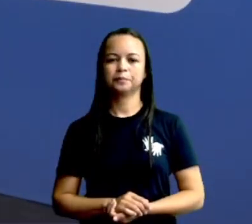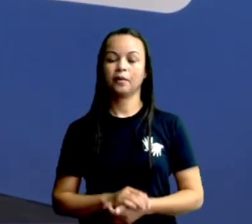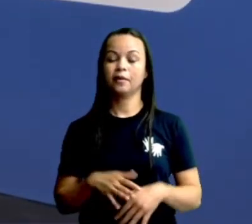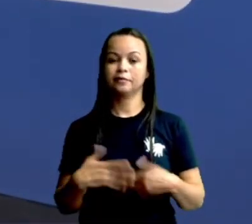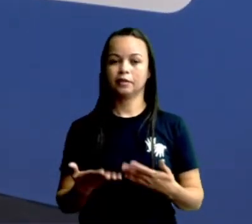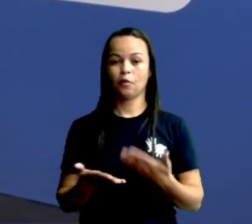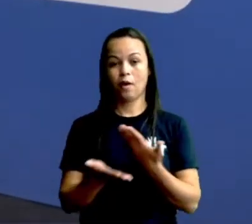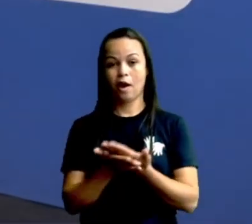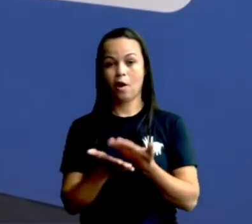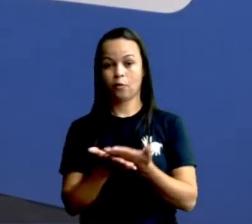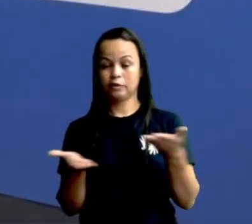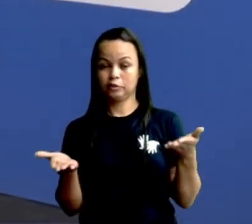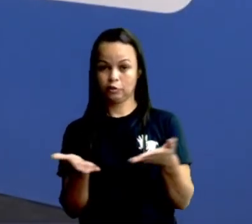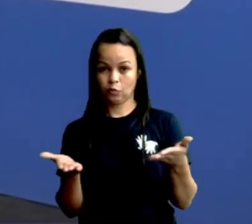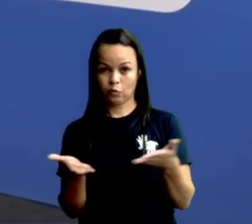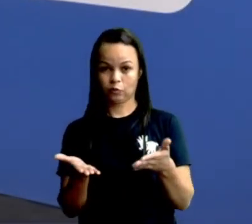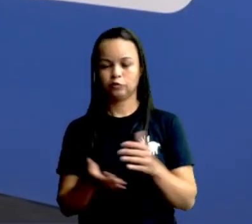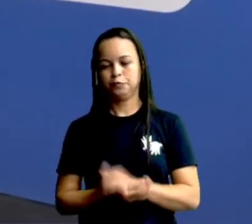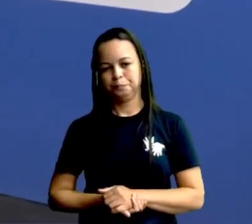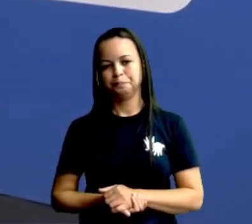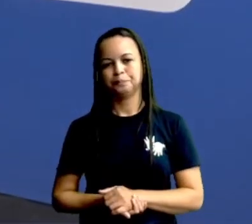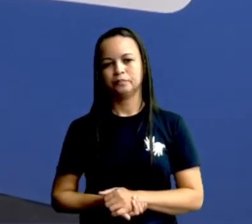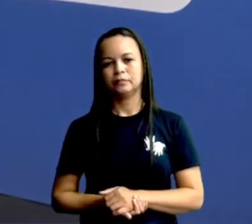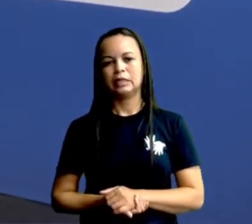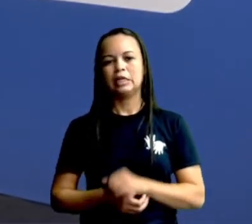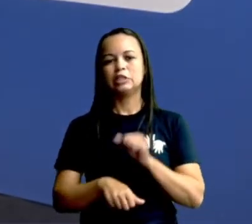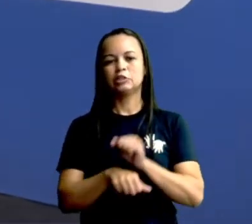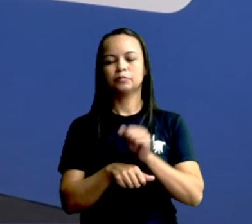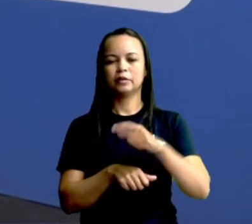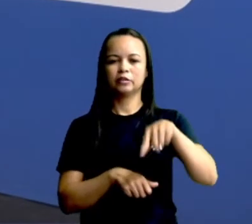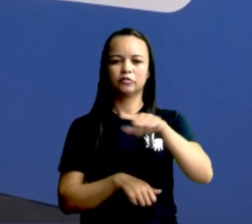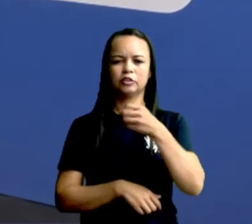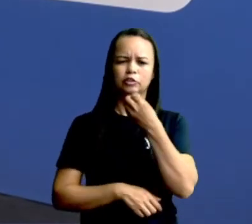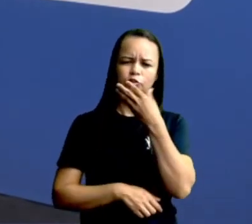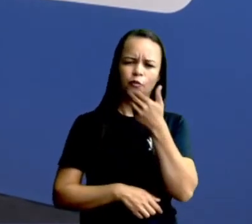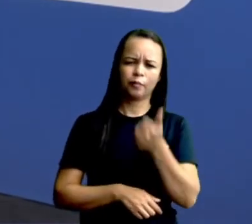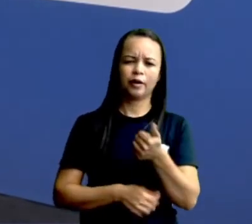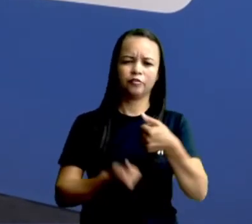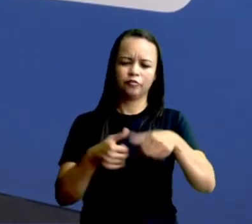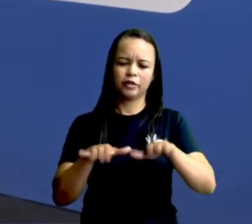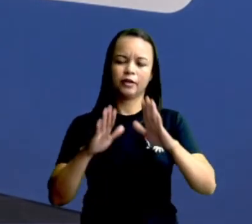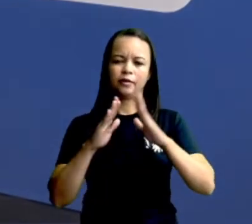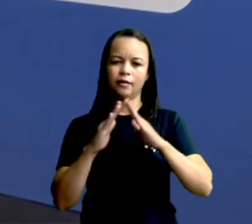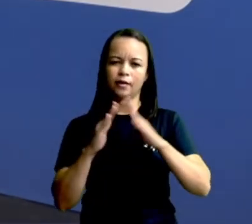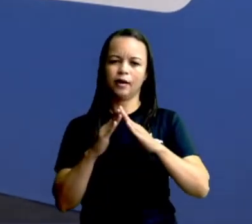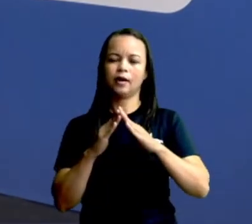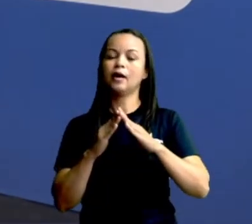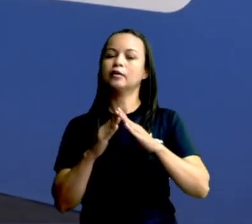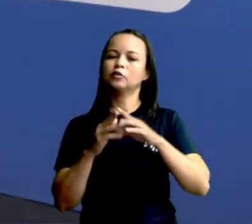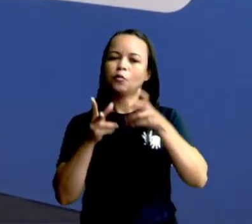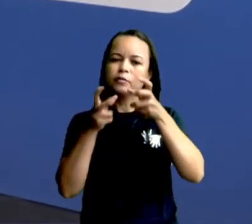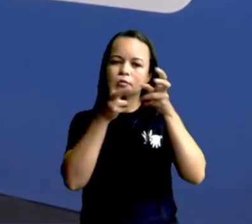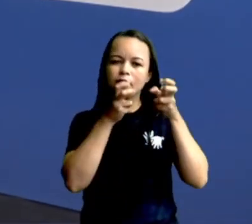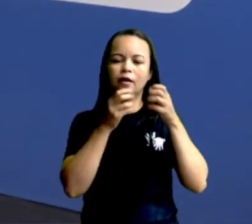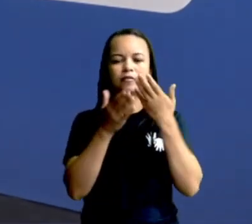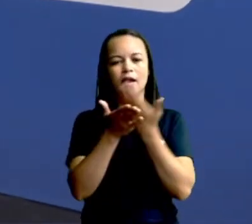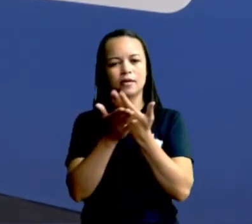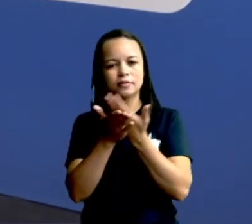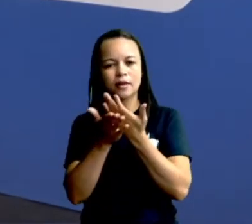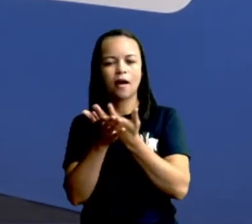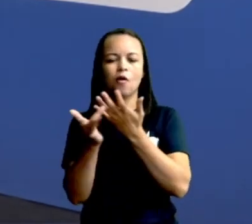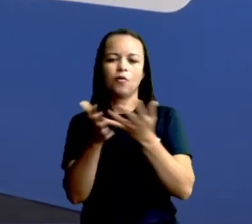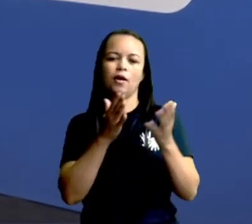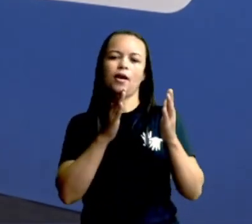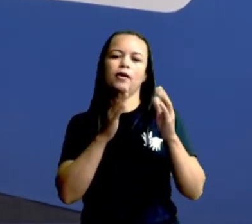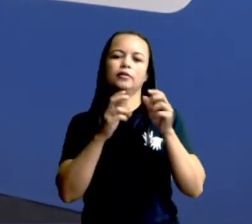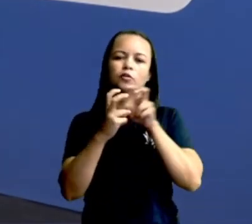pessoal, essa foi a nossa aula de hoje, certo? Espero que vocês estejam bem, fiquem em casa, acompanhem as aulas online. Aos pouquinhos